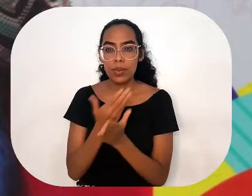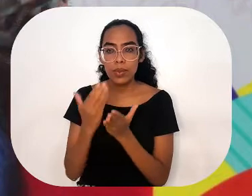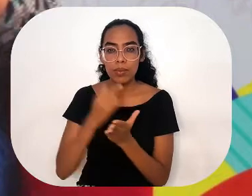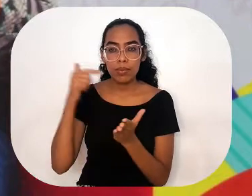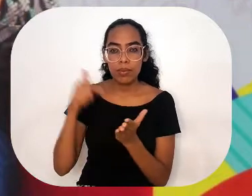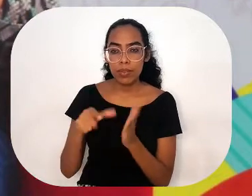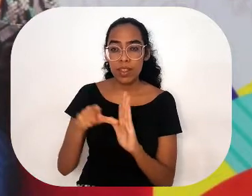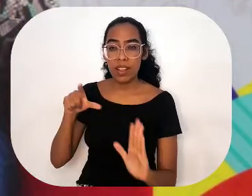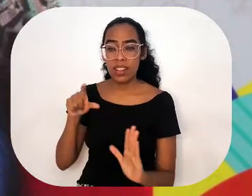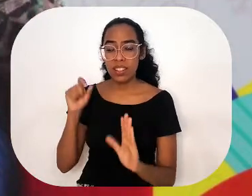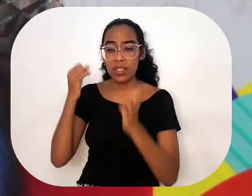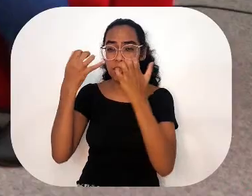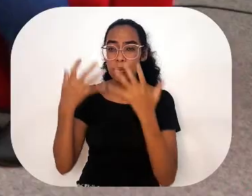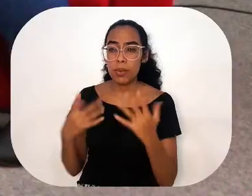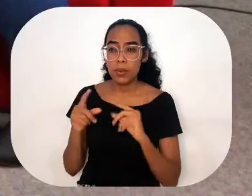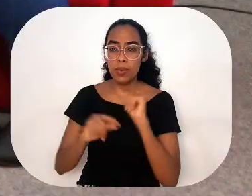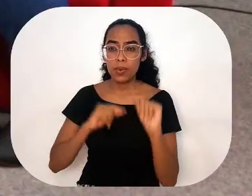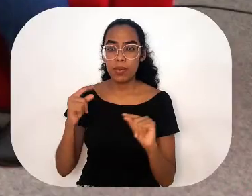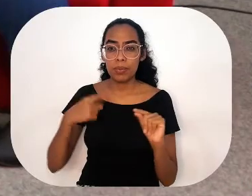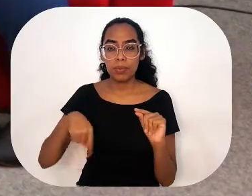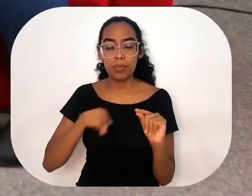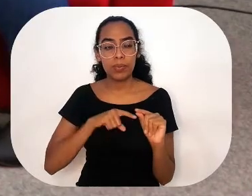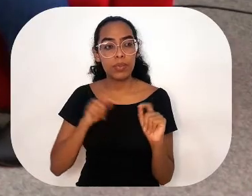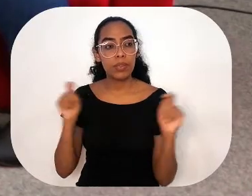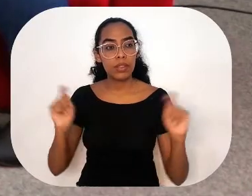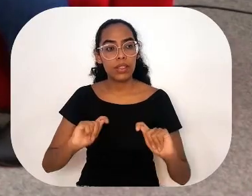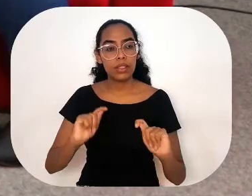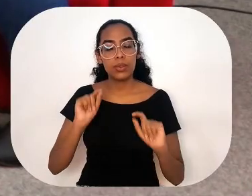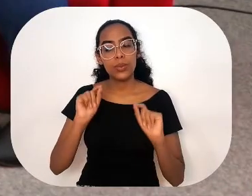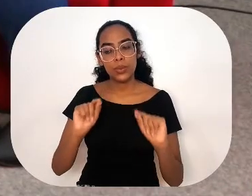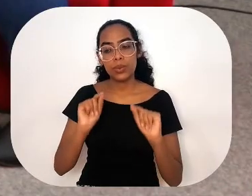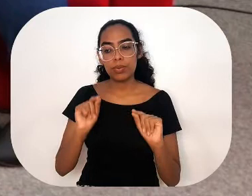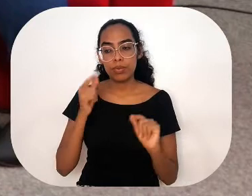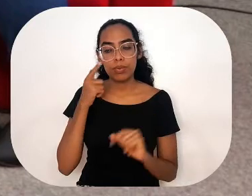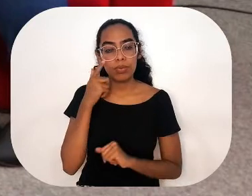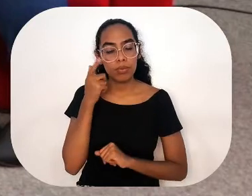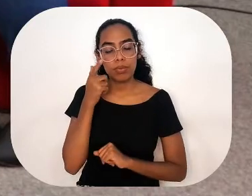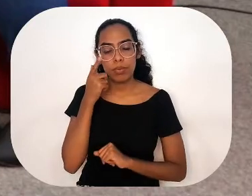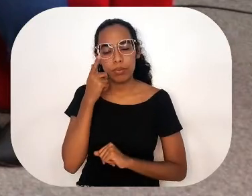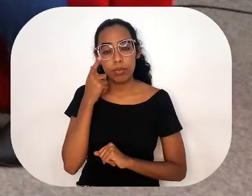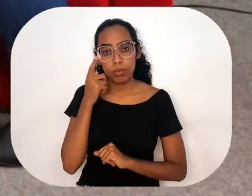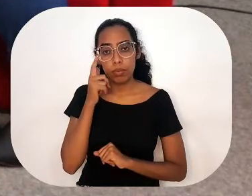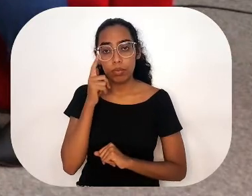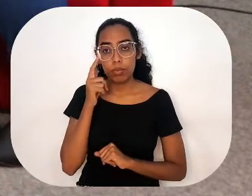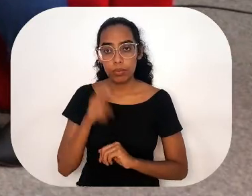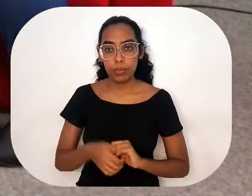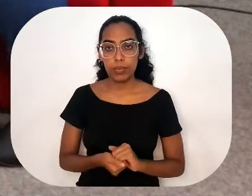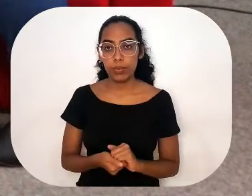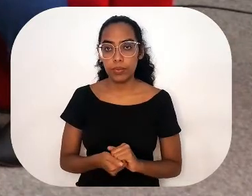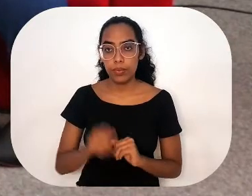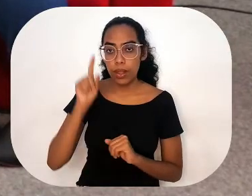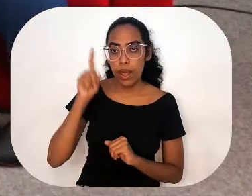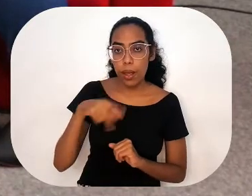ela traz é antes de qualquer coisa eu acho que se Fique sua muito né Tiago a noção de que a